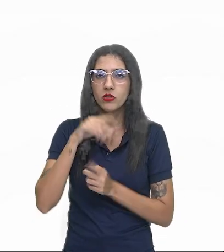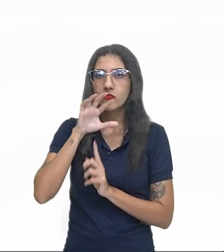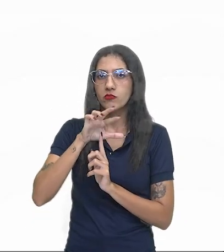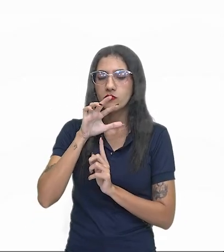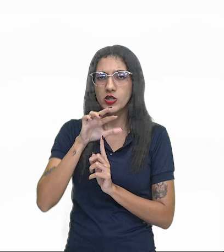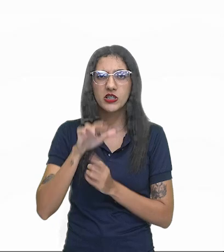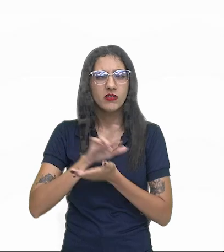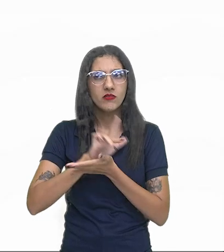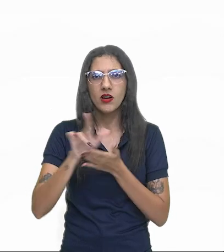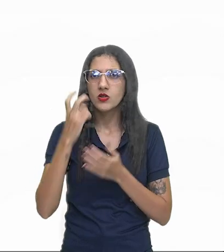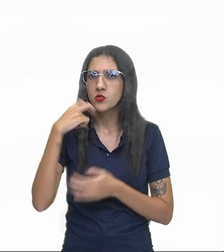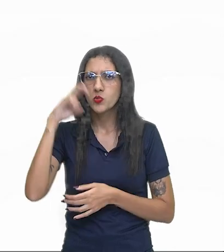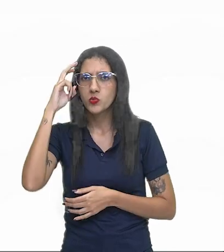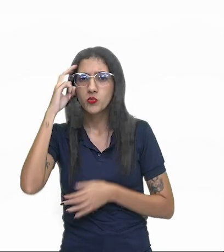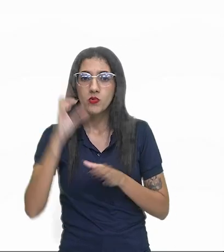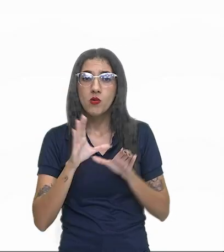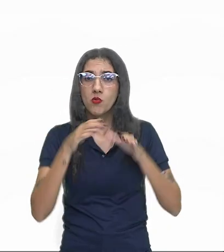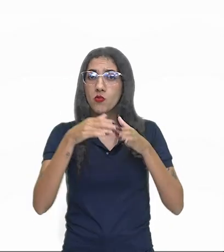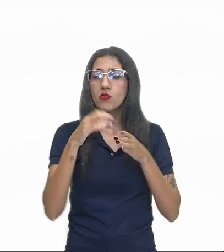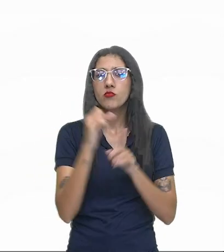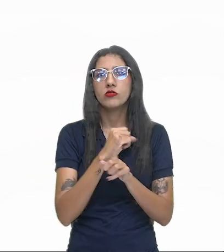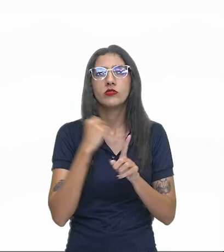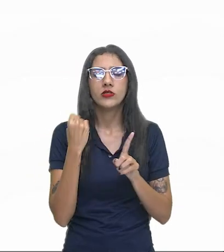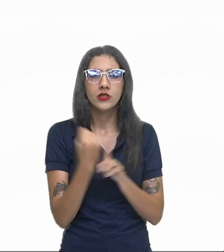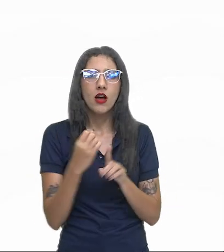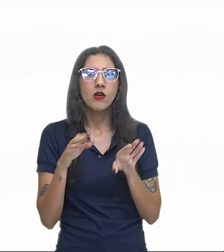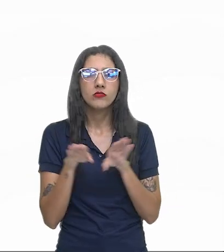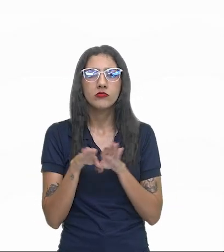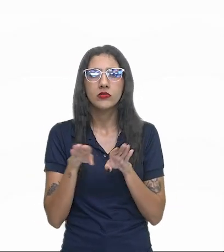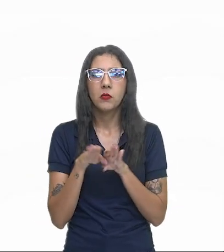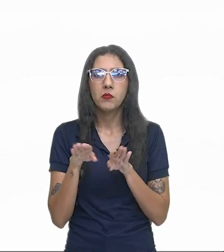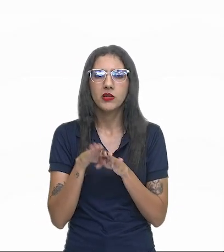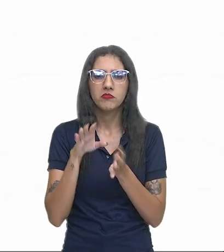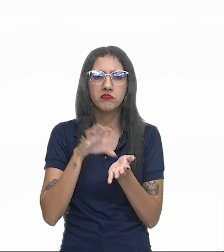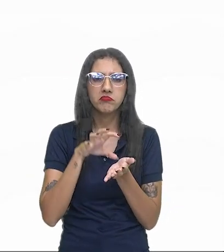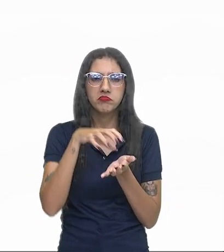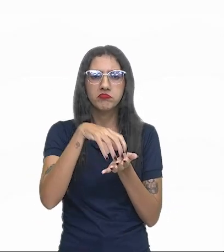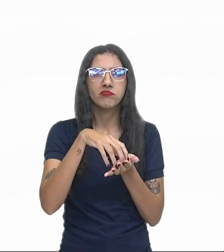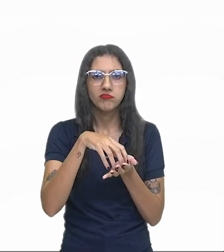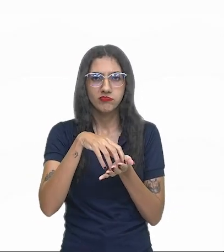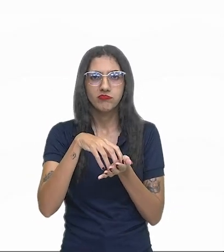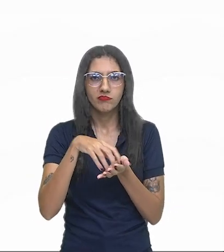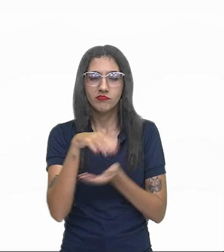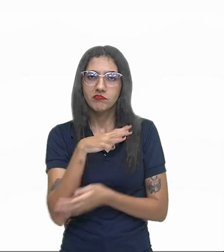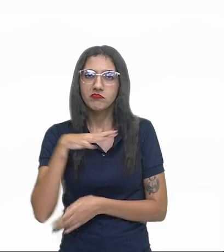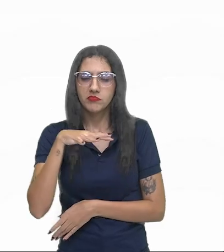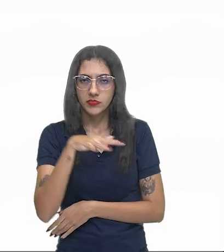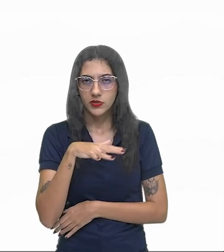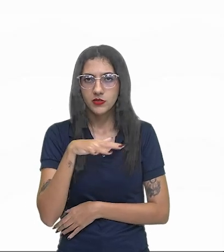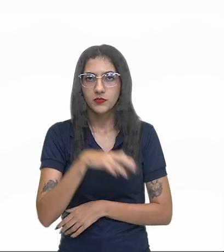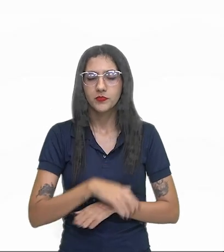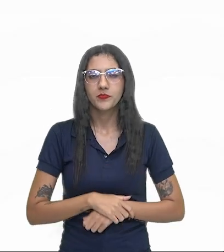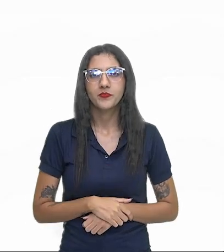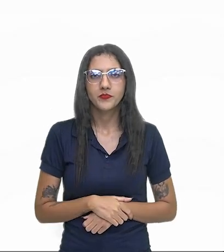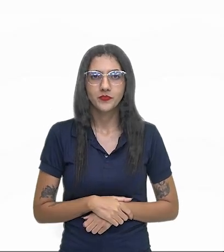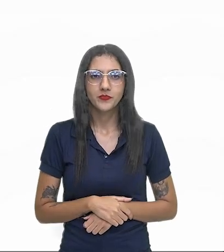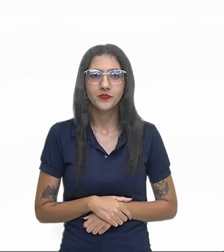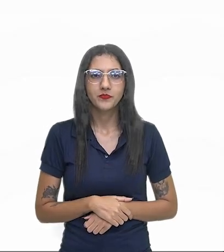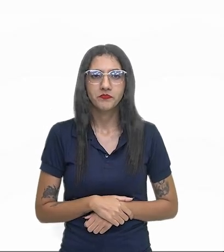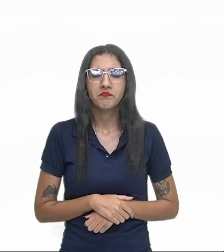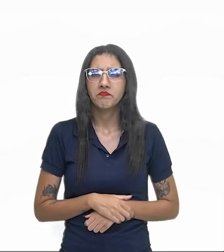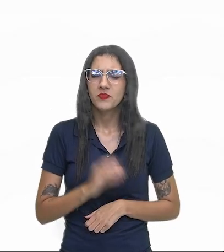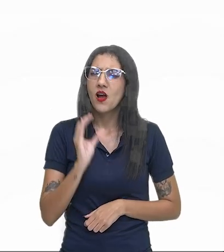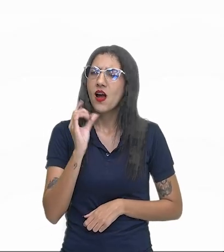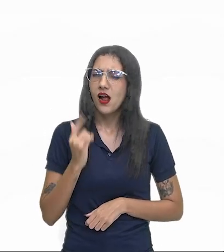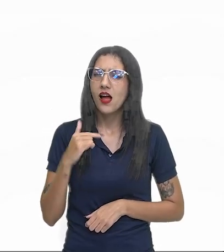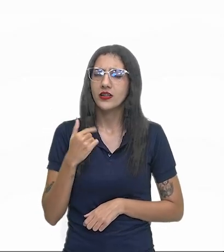culturas, grupos sociais e organizações dentro dessas culturas. Claro, porque se o